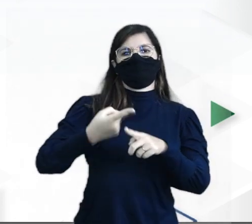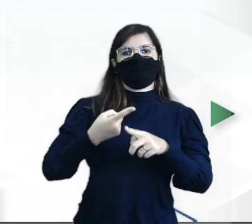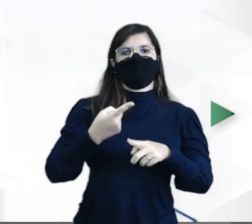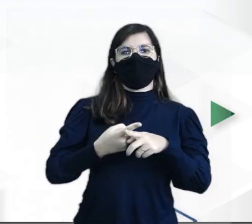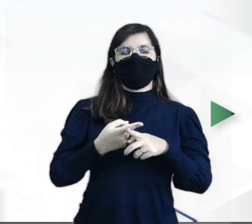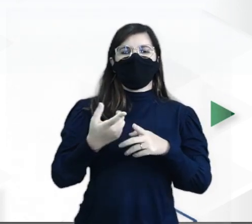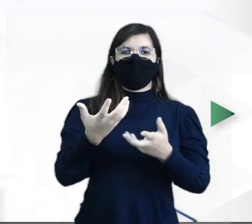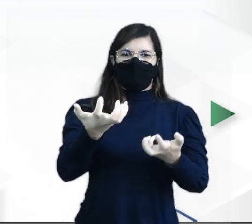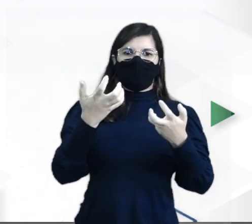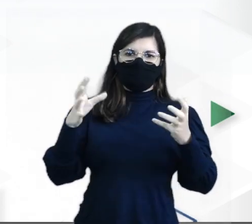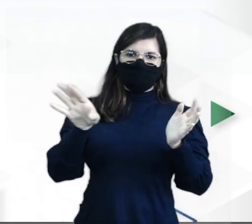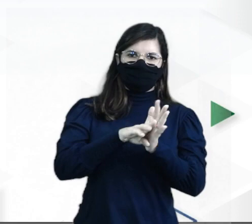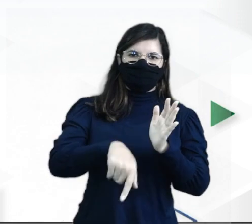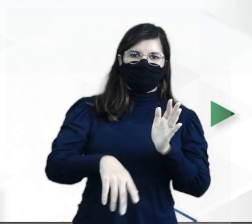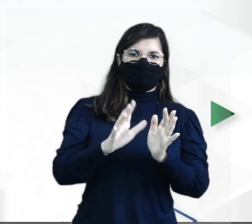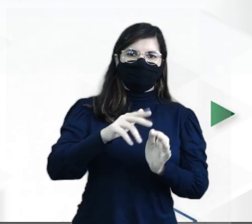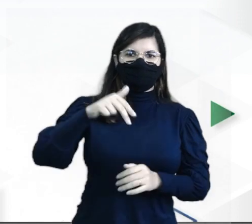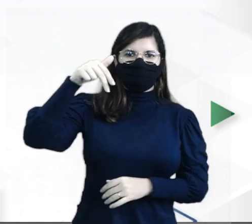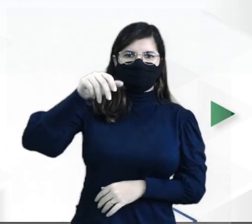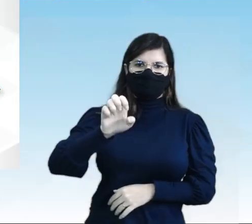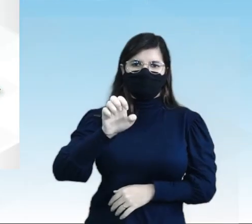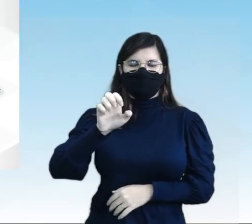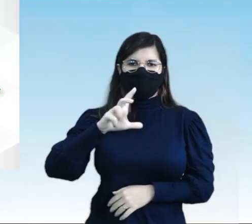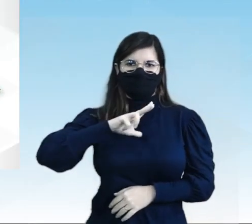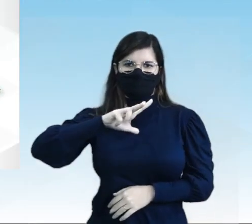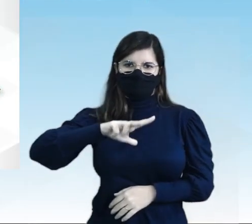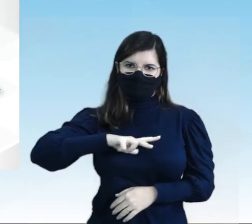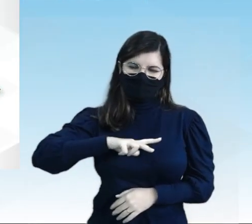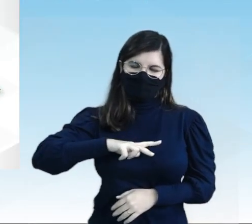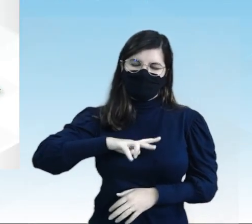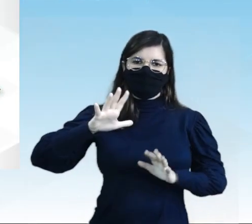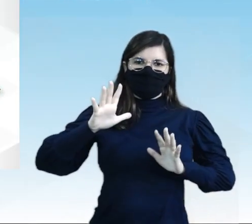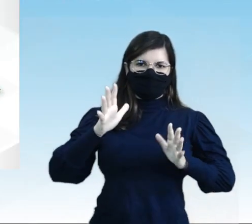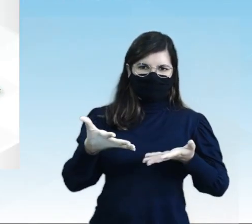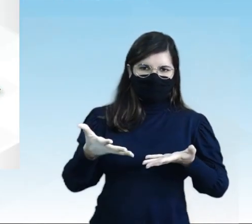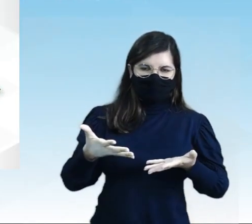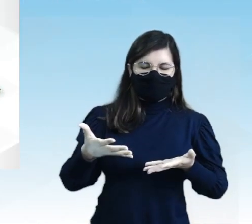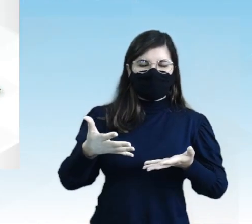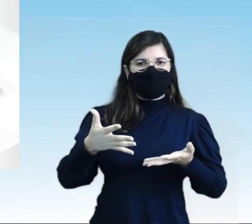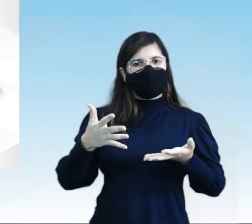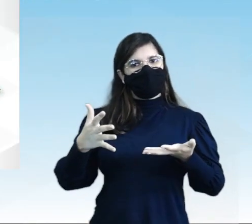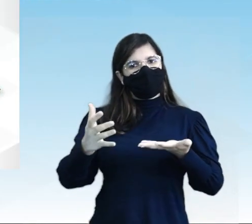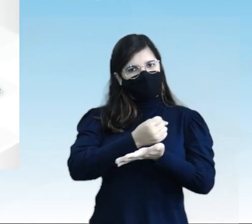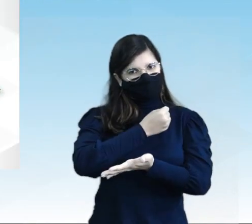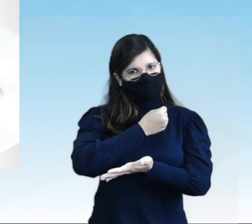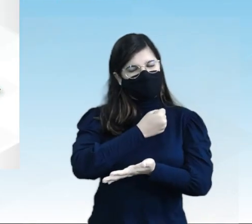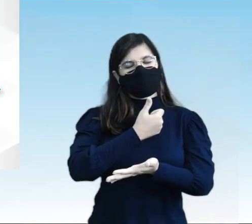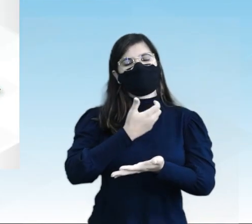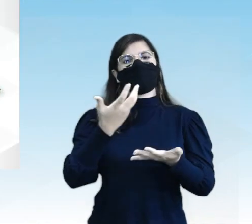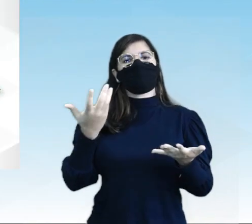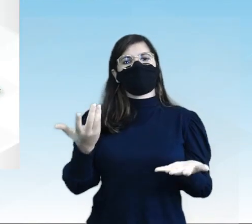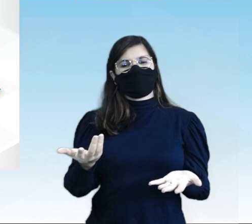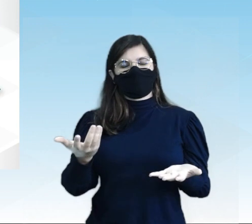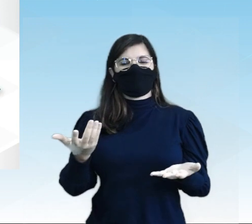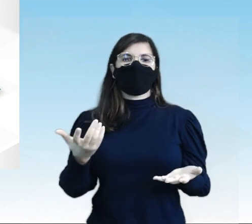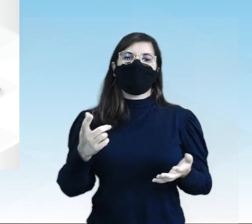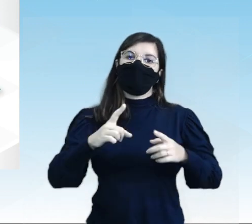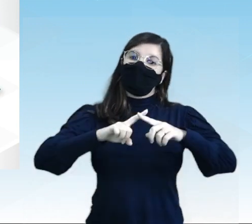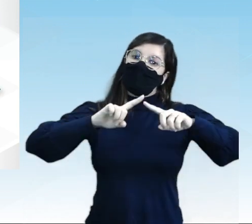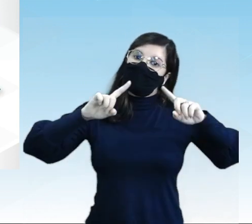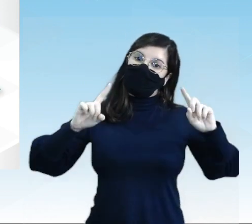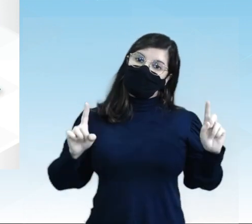queria vir para o Nordeste já não era Portugal que era que era o nosso grande colonizador Pois é